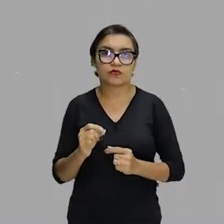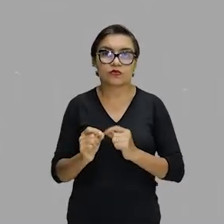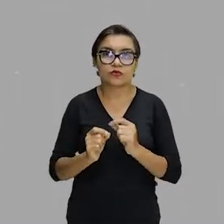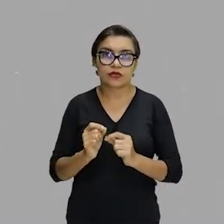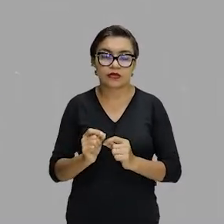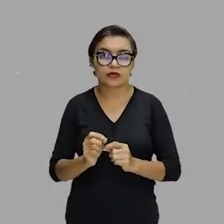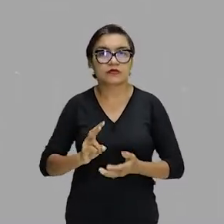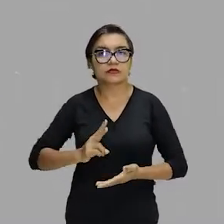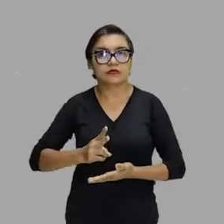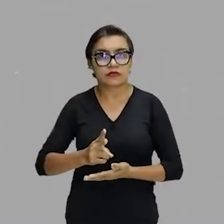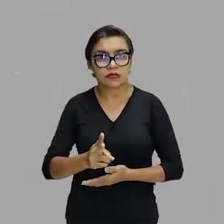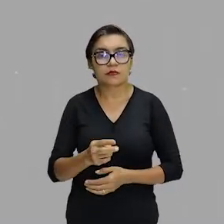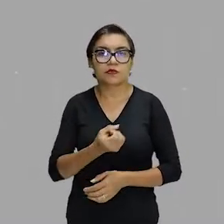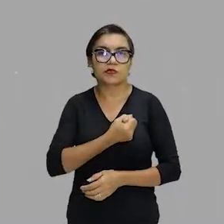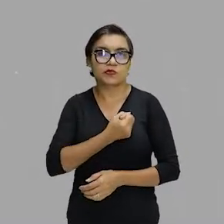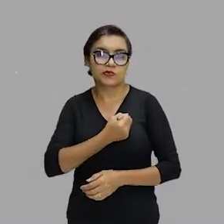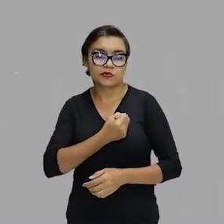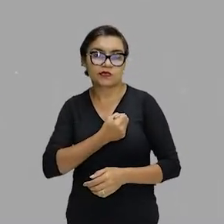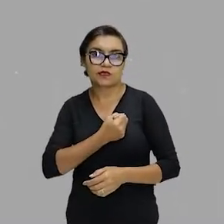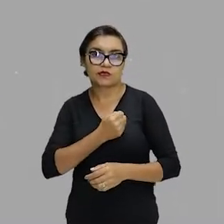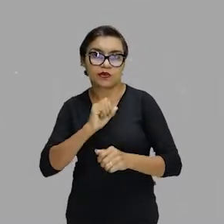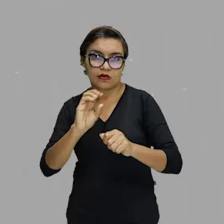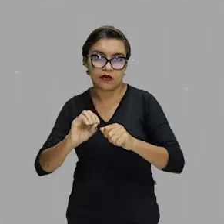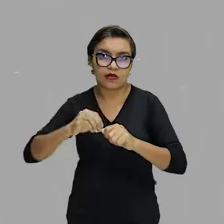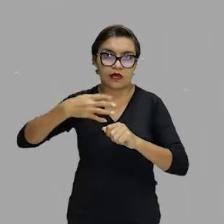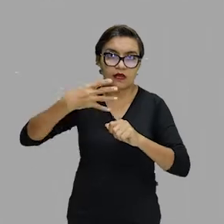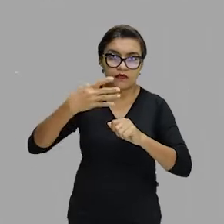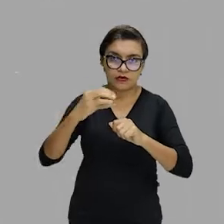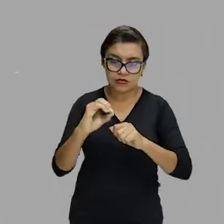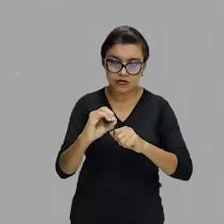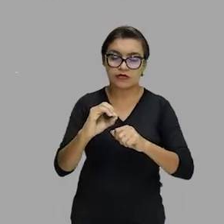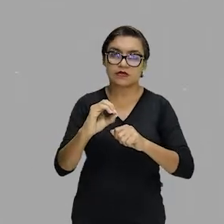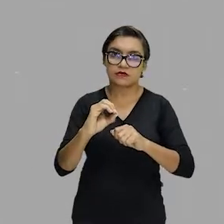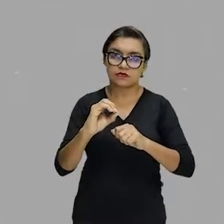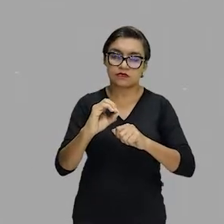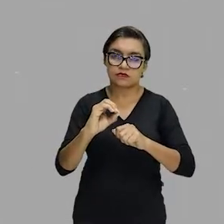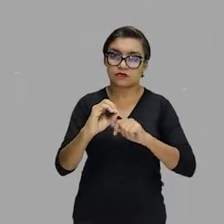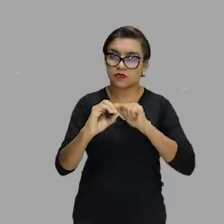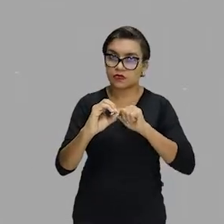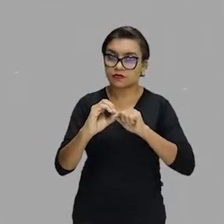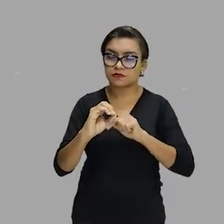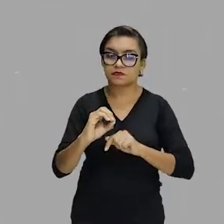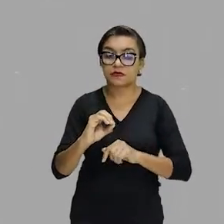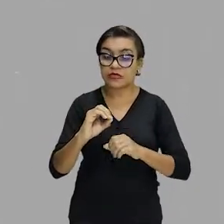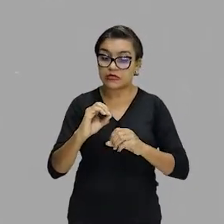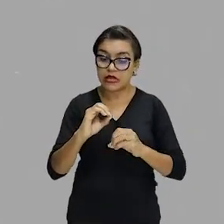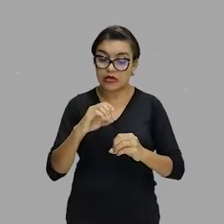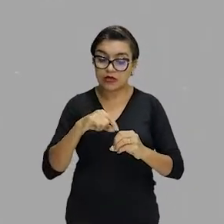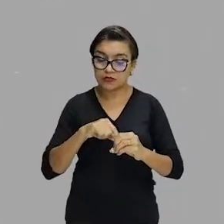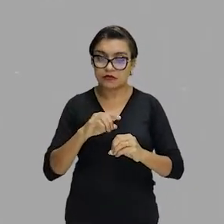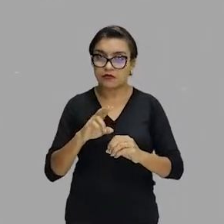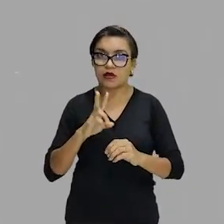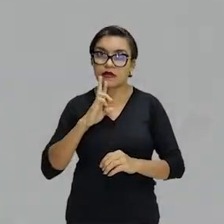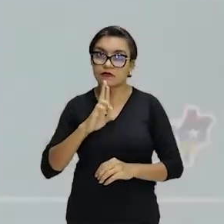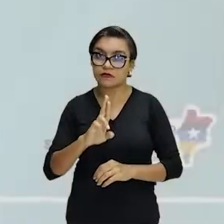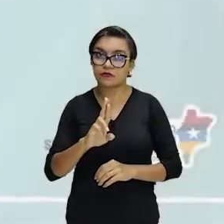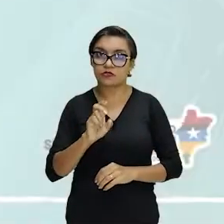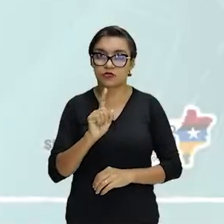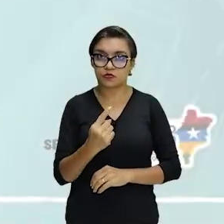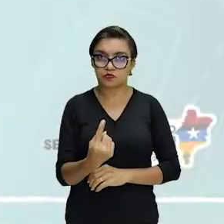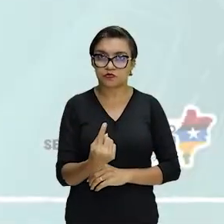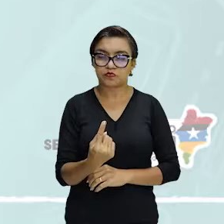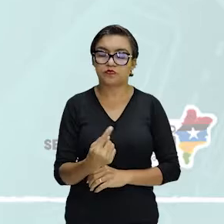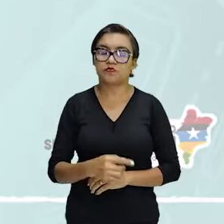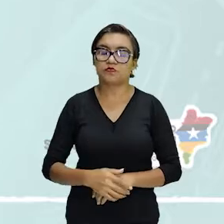que todo número elevado a 0, desde que este todo número não seja o 0, a resposta é 1, tá bom?